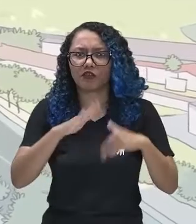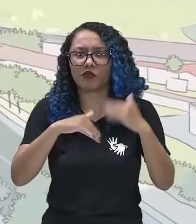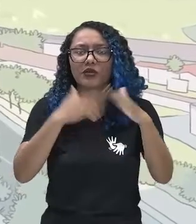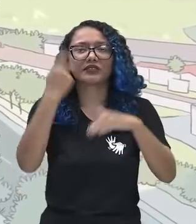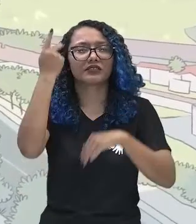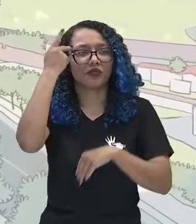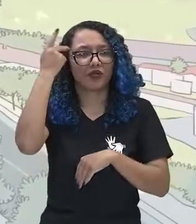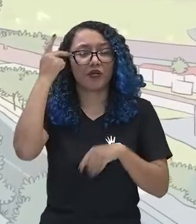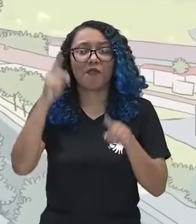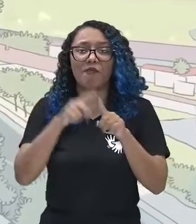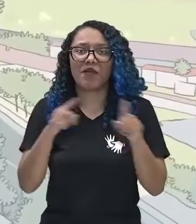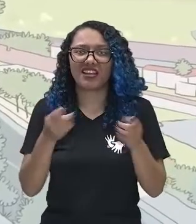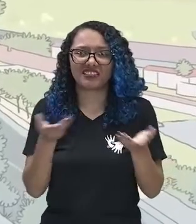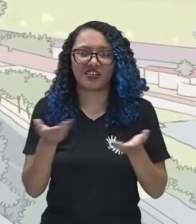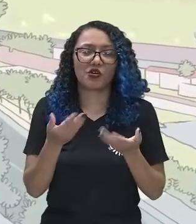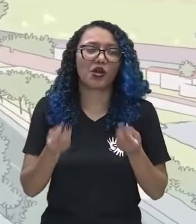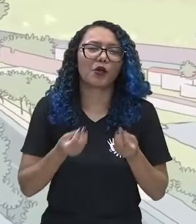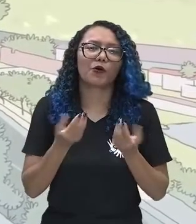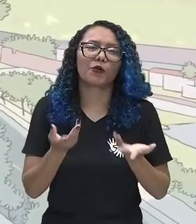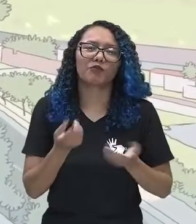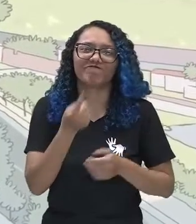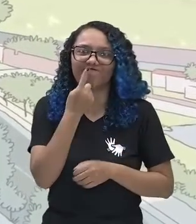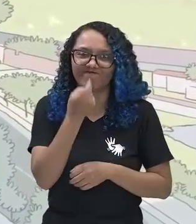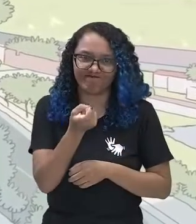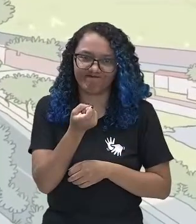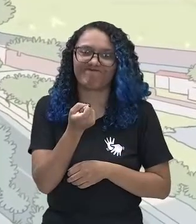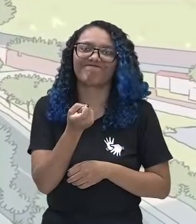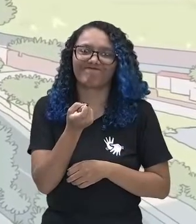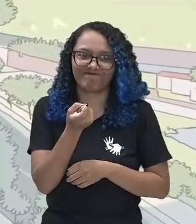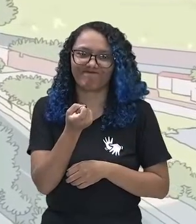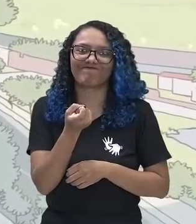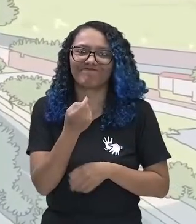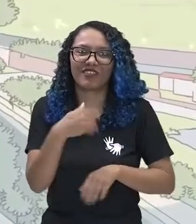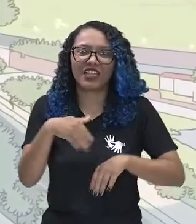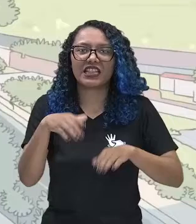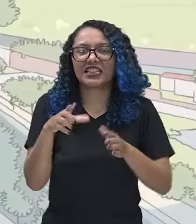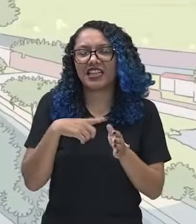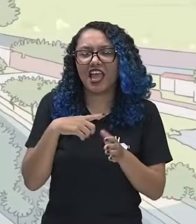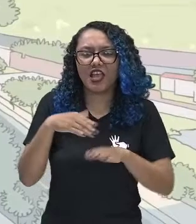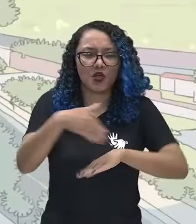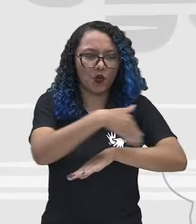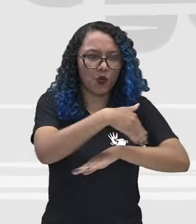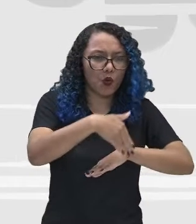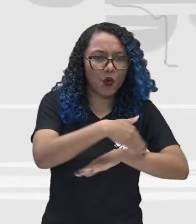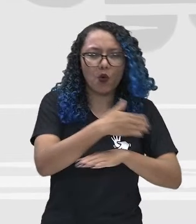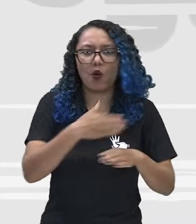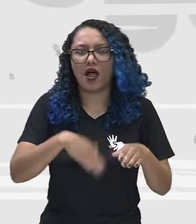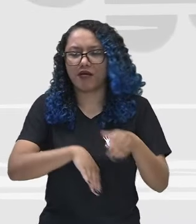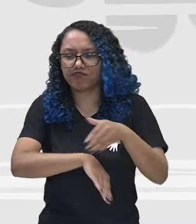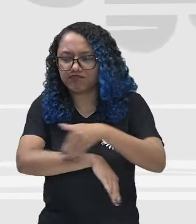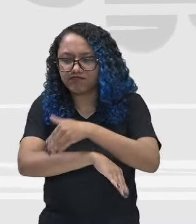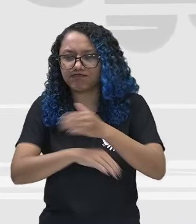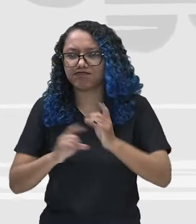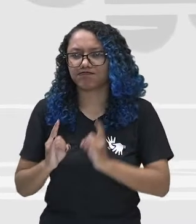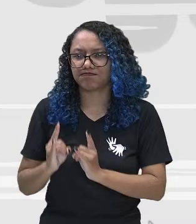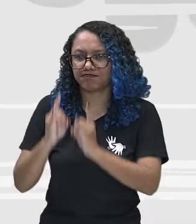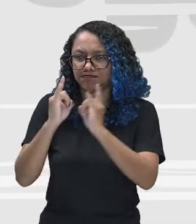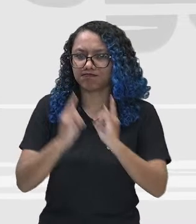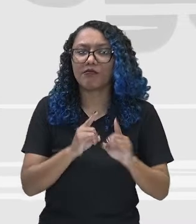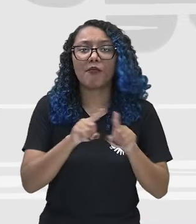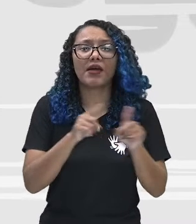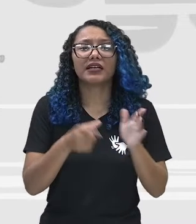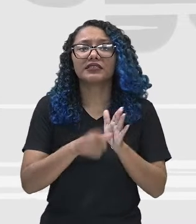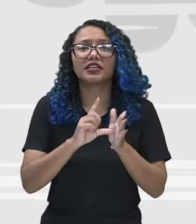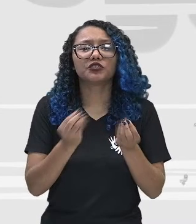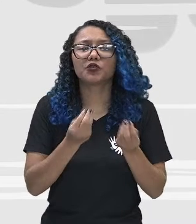está extremamente poluído e rodeado por grandes avenidas e edifícios. Mas antigamente não era. Olhem só